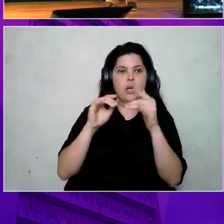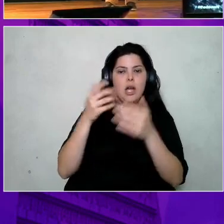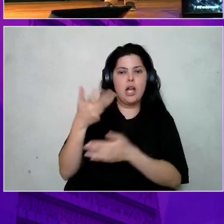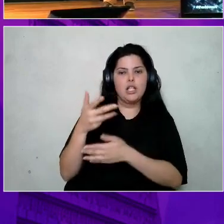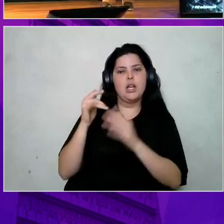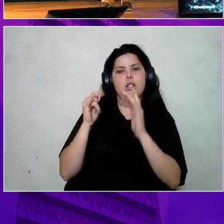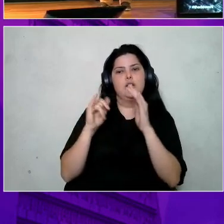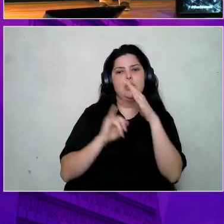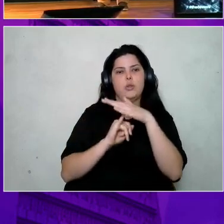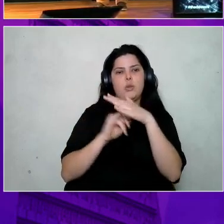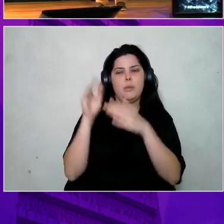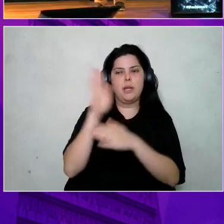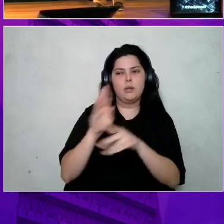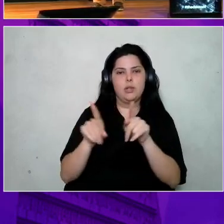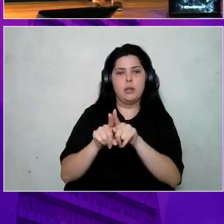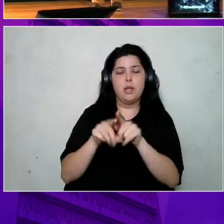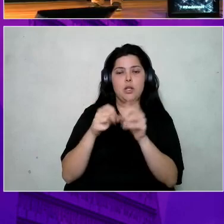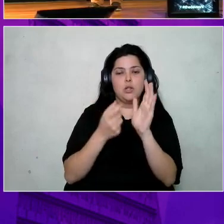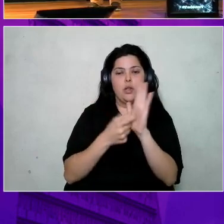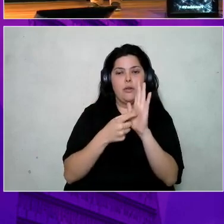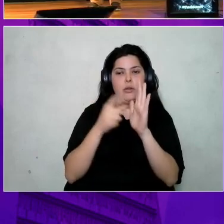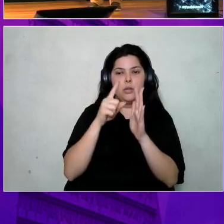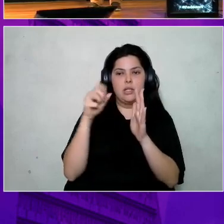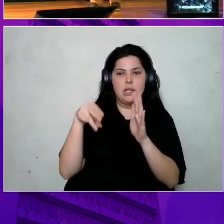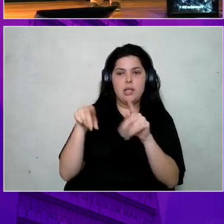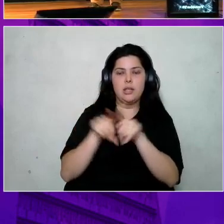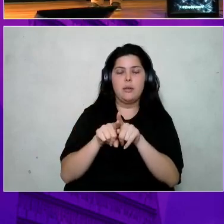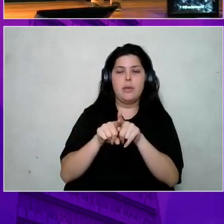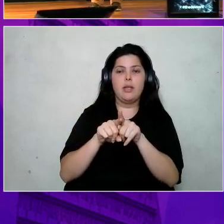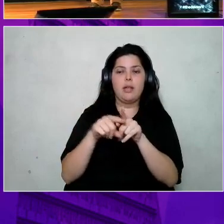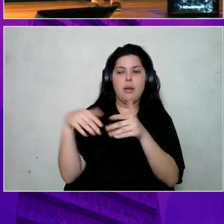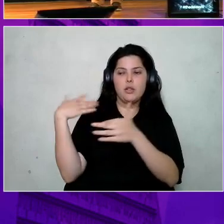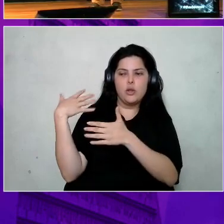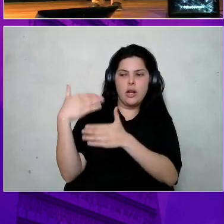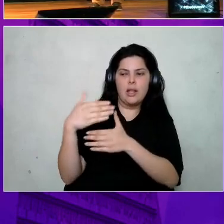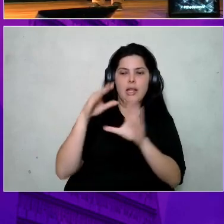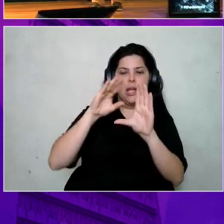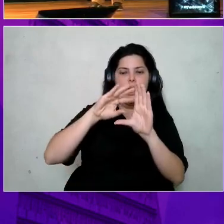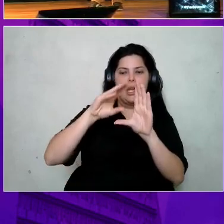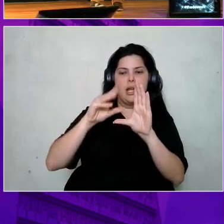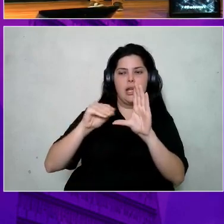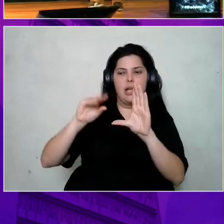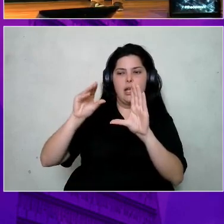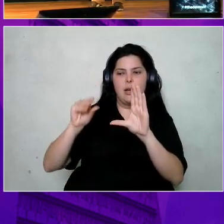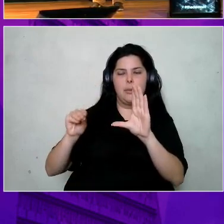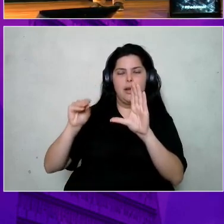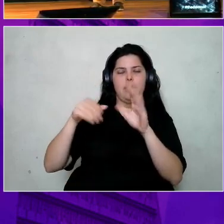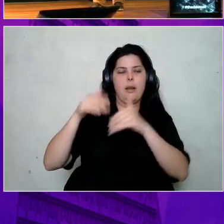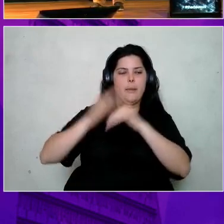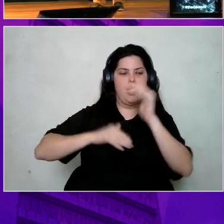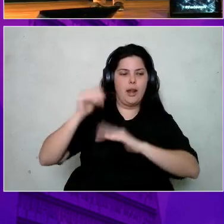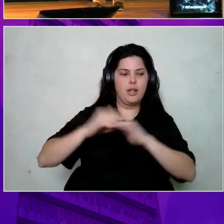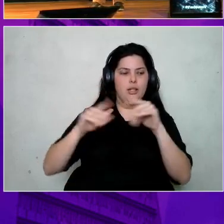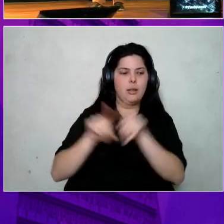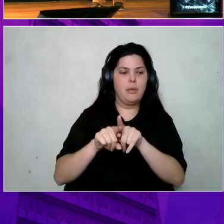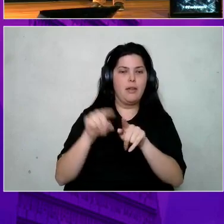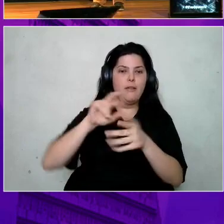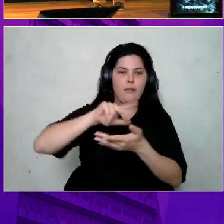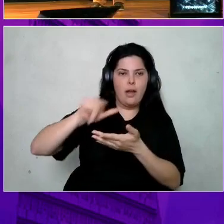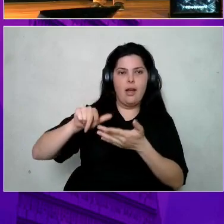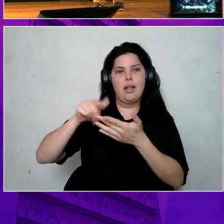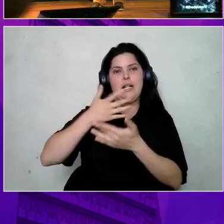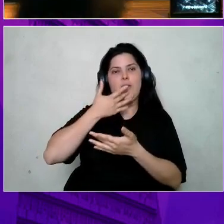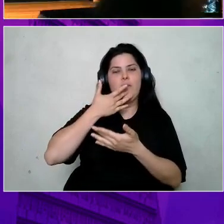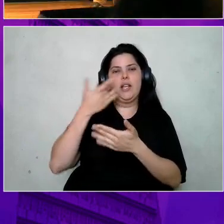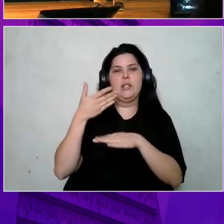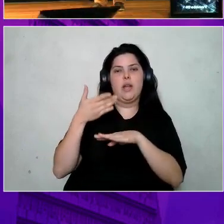Também sou autor do livro Jornada Kanban na Prática, né, junto com outros autores, onde a gente trouxe várias práticas, né, facilitar esse acesso ao método